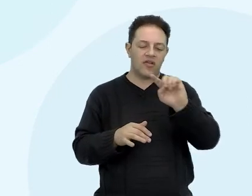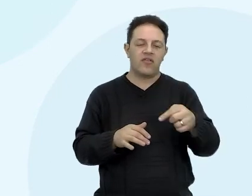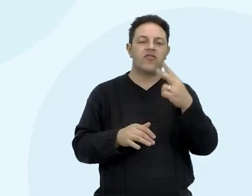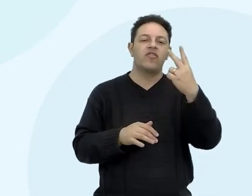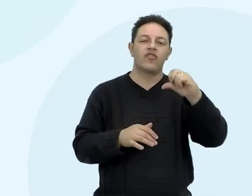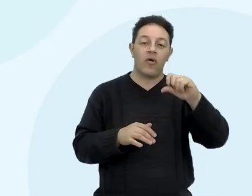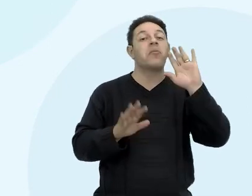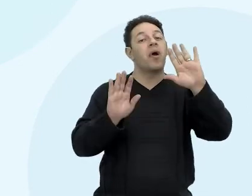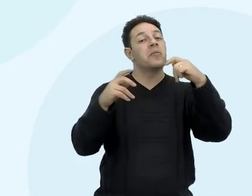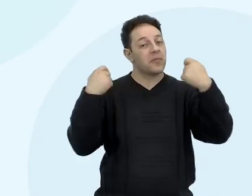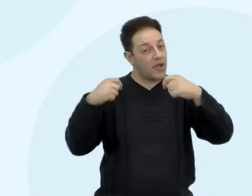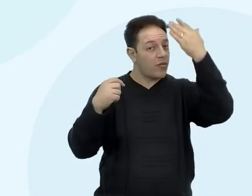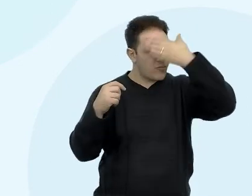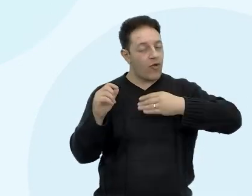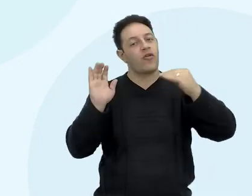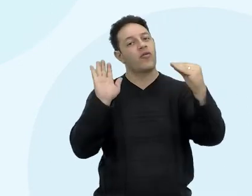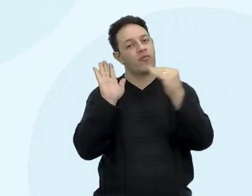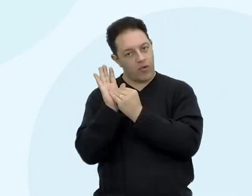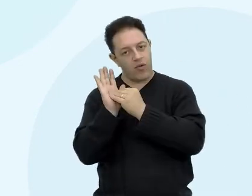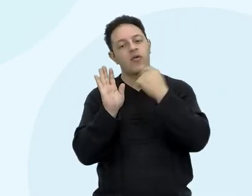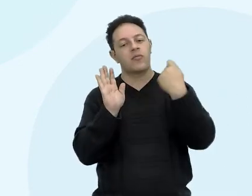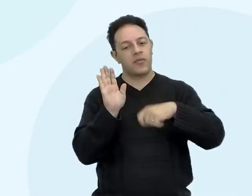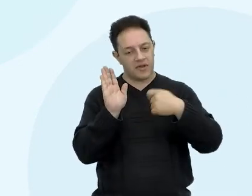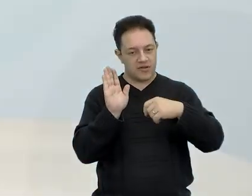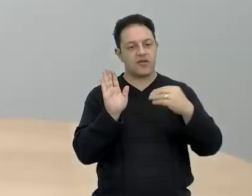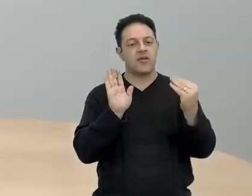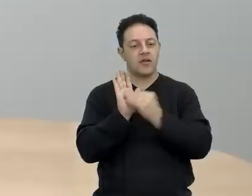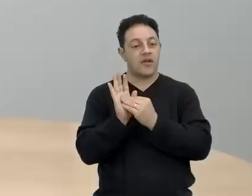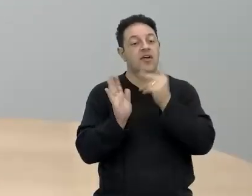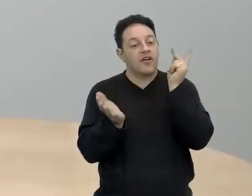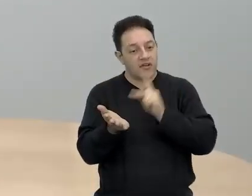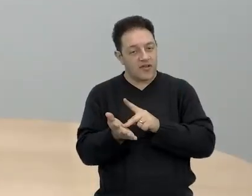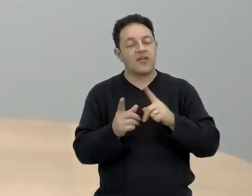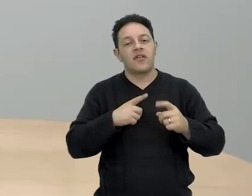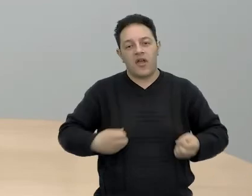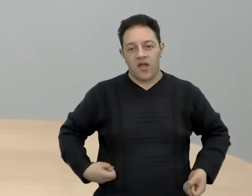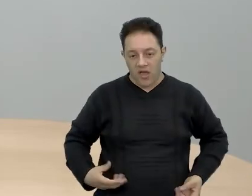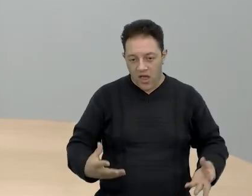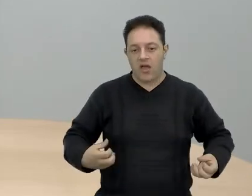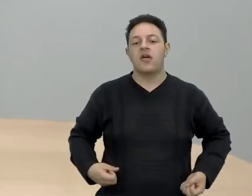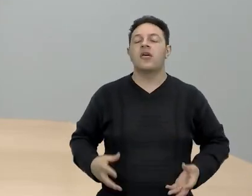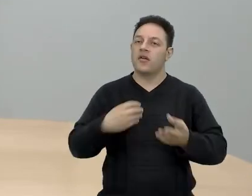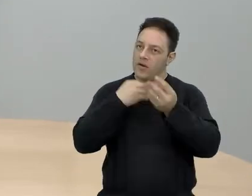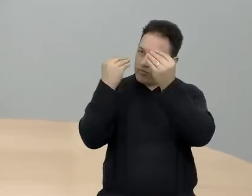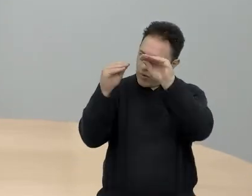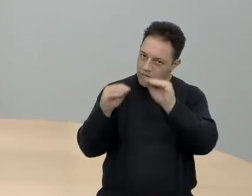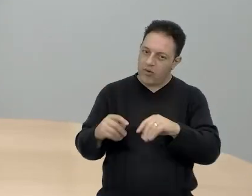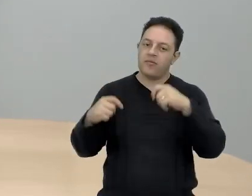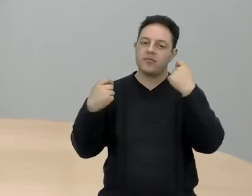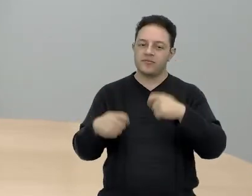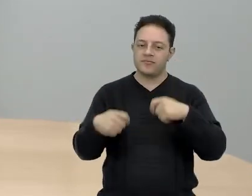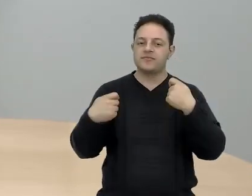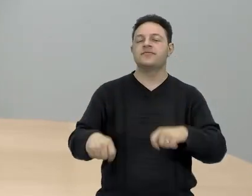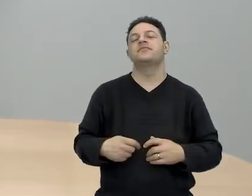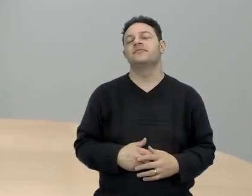precisam estar nos nossos gastos previstos, nos nossos gastos realizados. Gastos